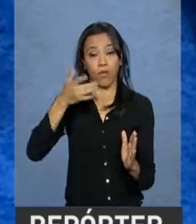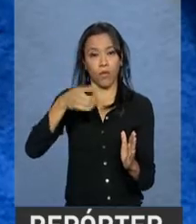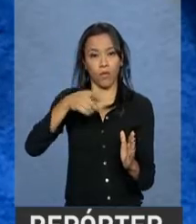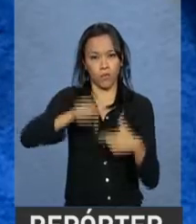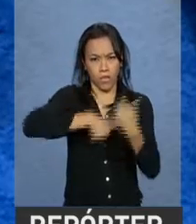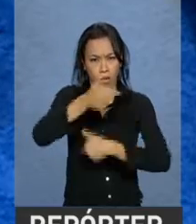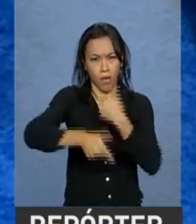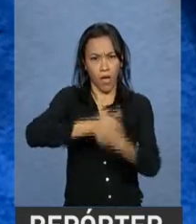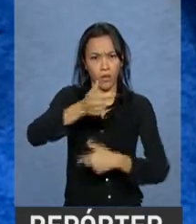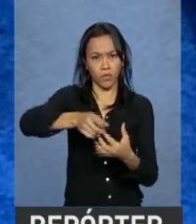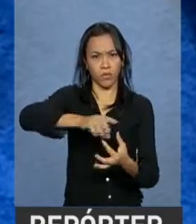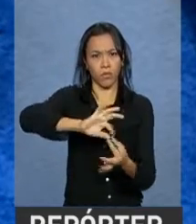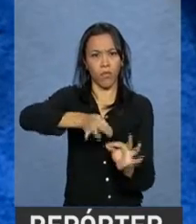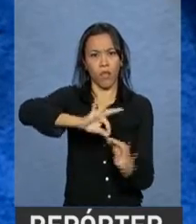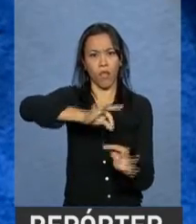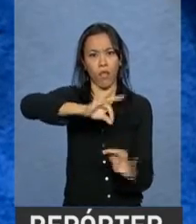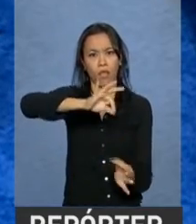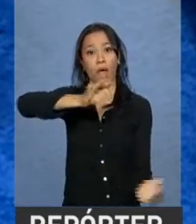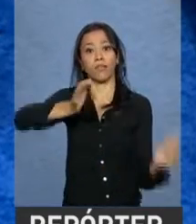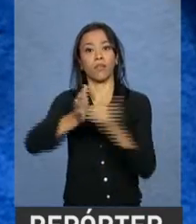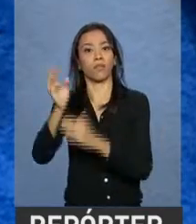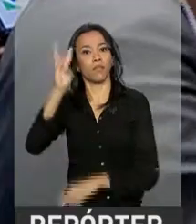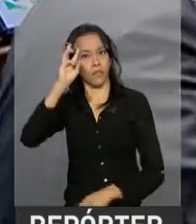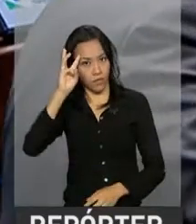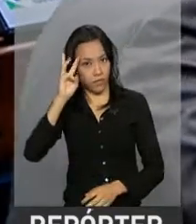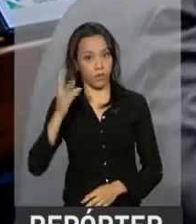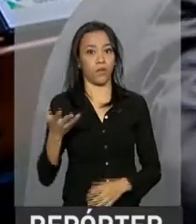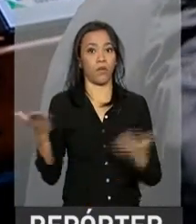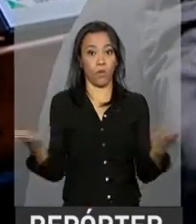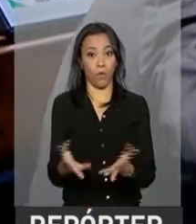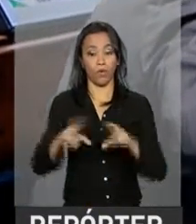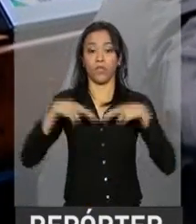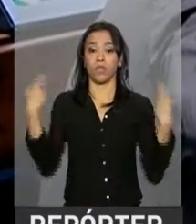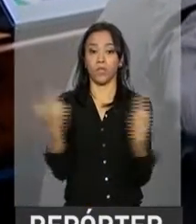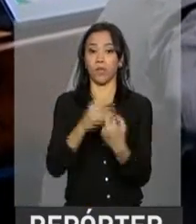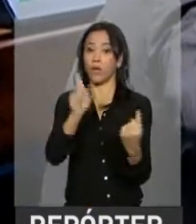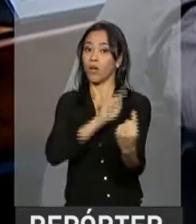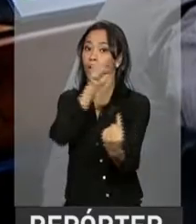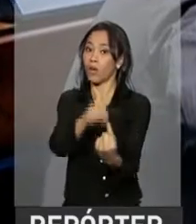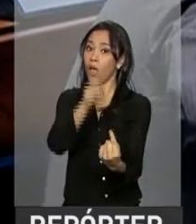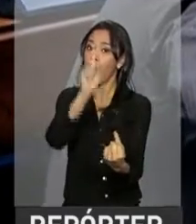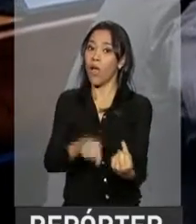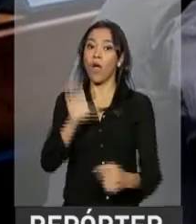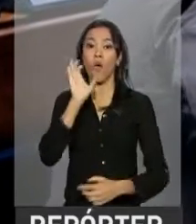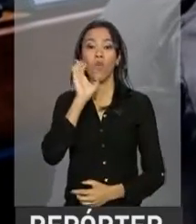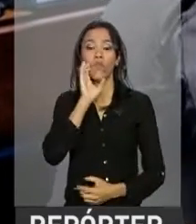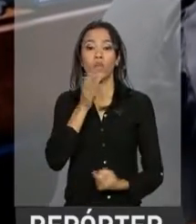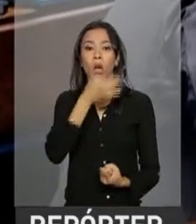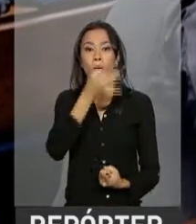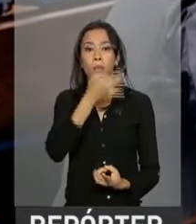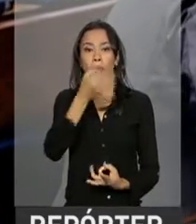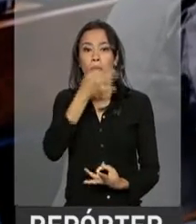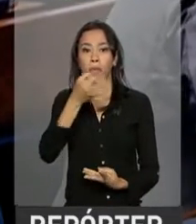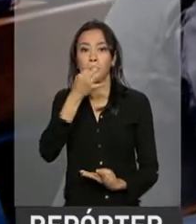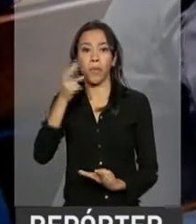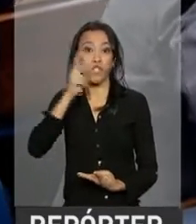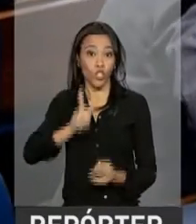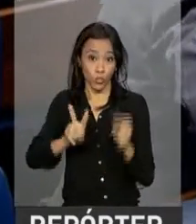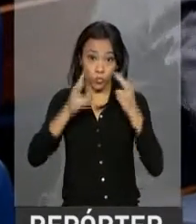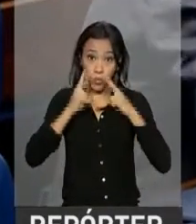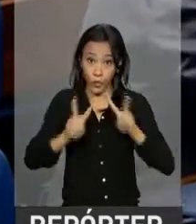até a próxima terça feira hoje a a sessão tem como finalidade ouvir oito testemunhas sendo